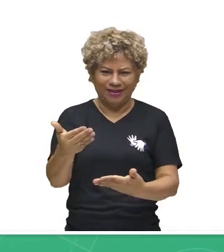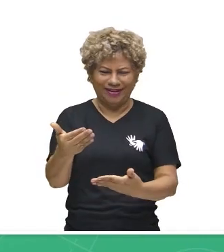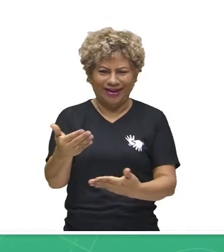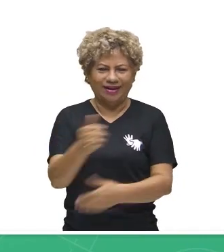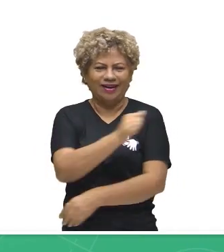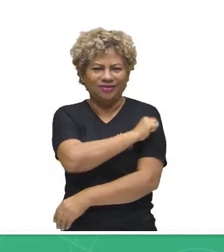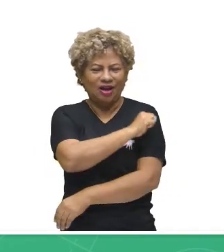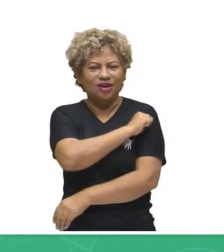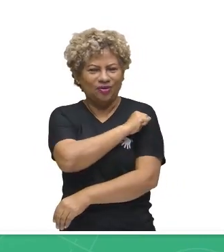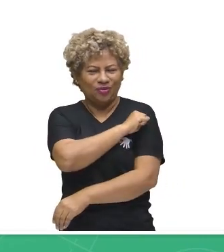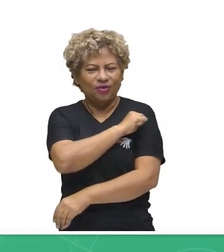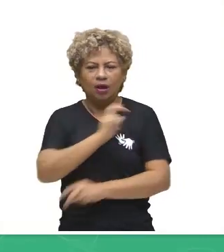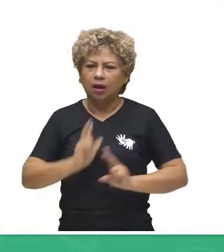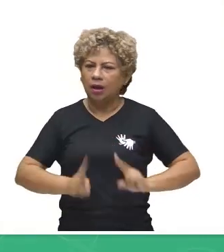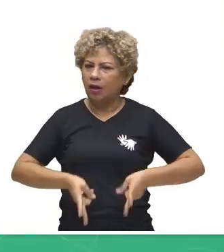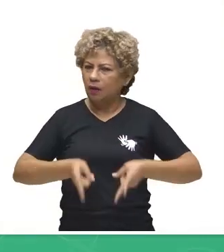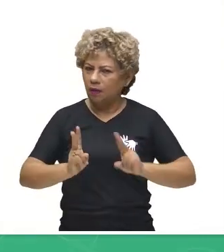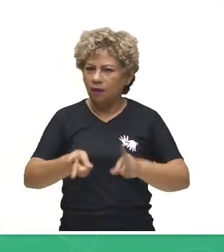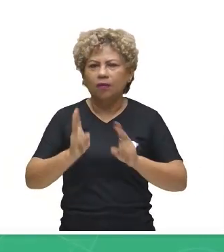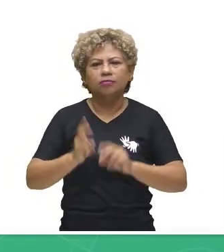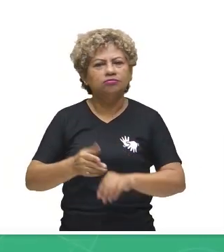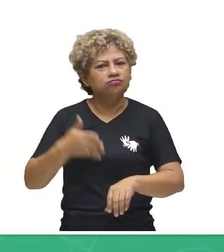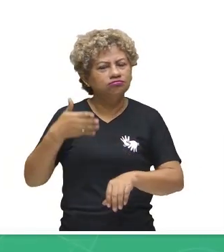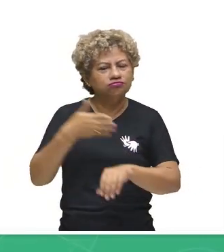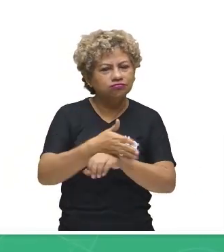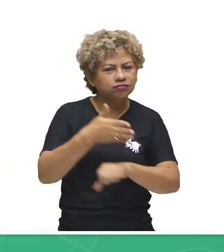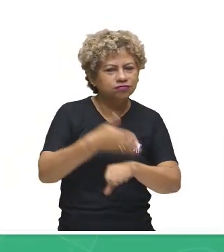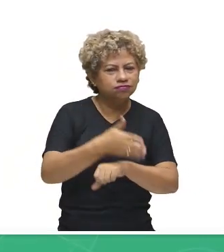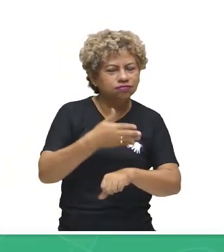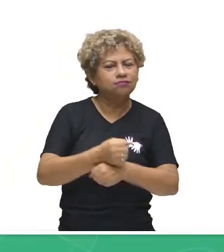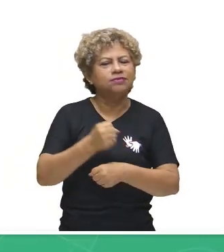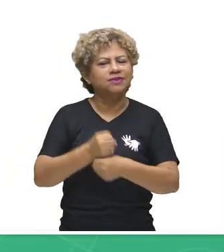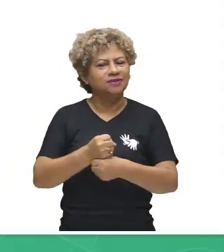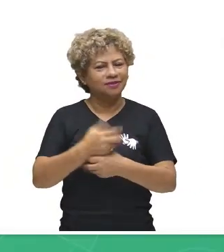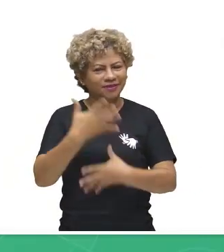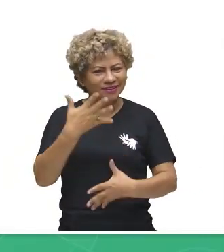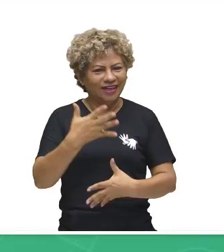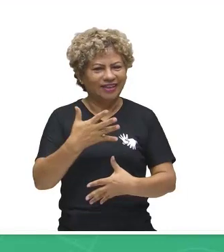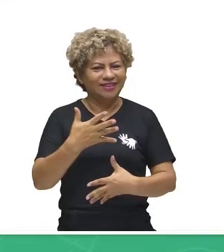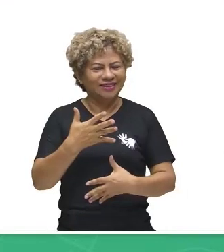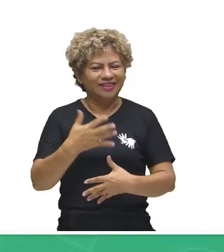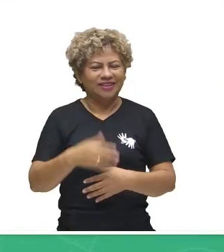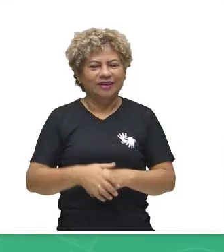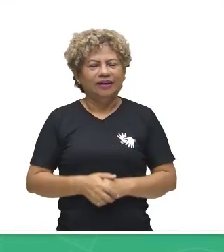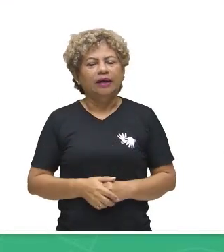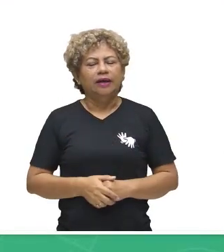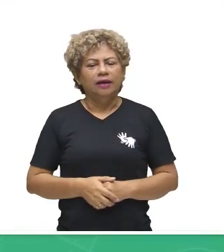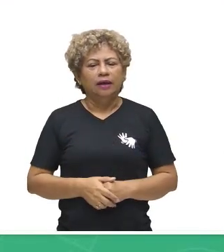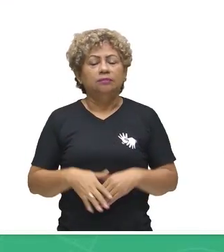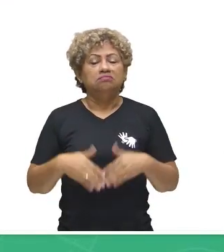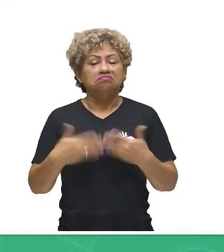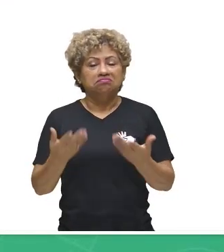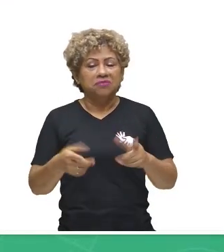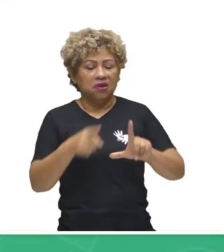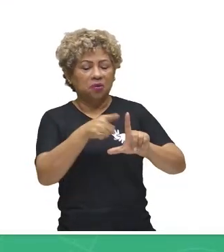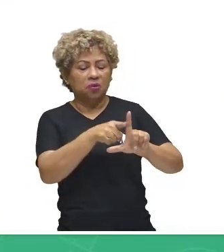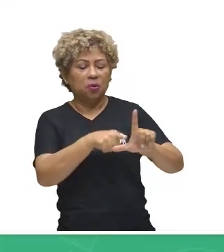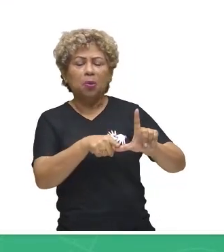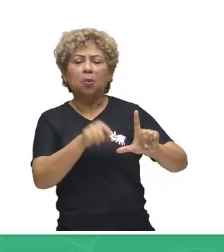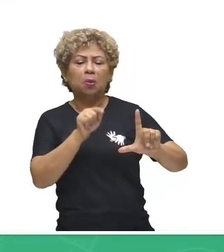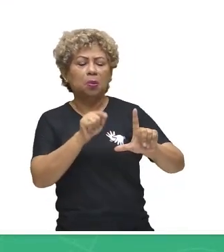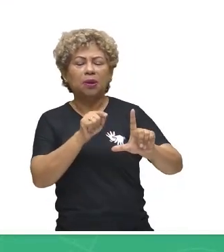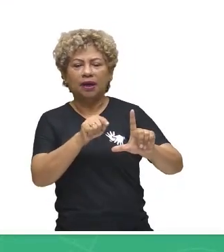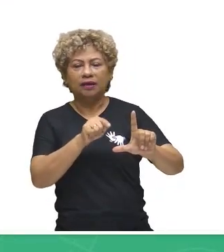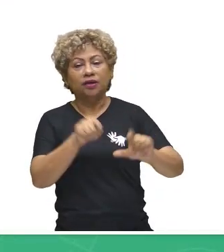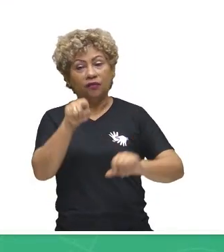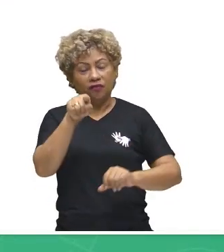vocês. Continue dessa forma, que física é isso mesmo. Primeiro momento com os gráficos e vocês estão dando um